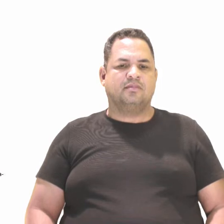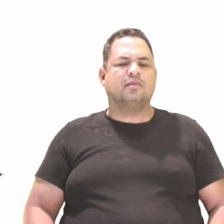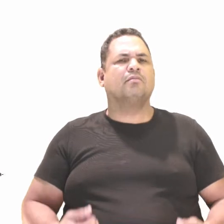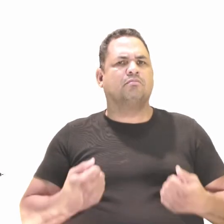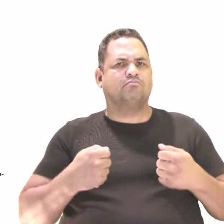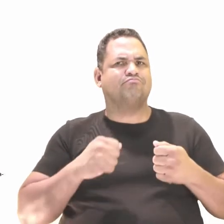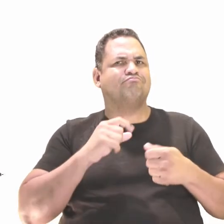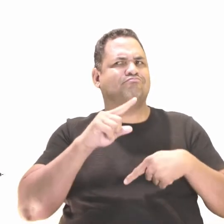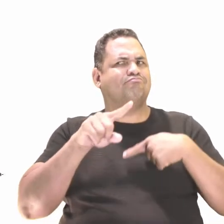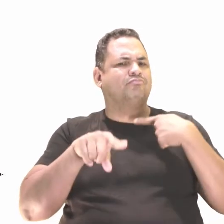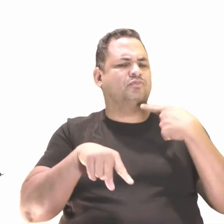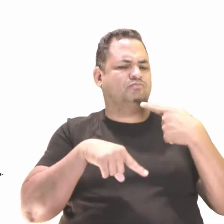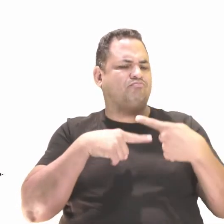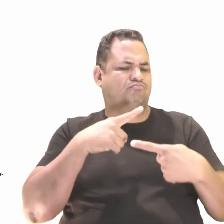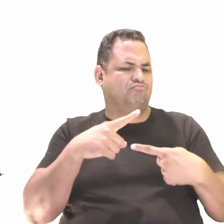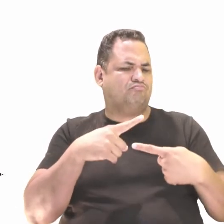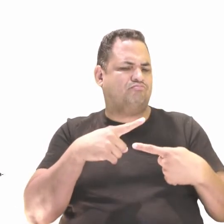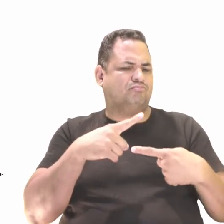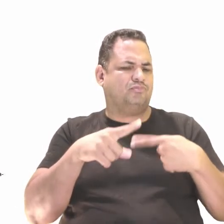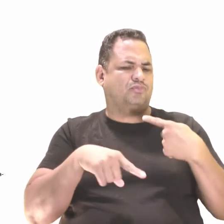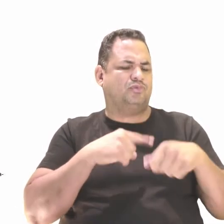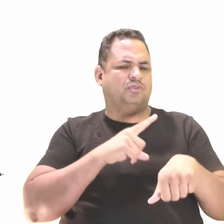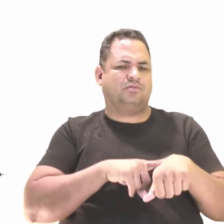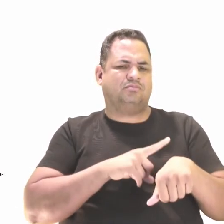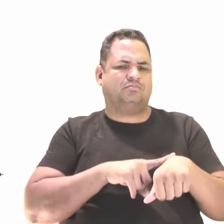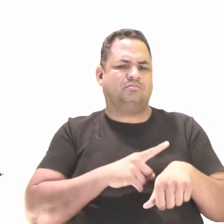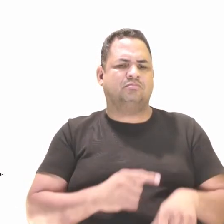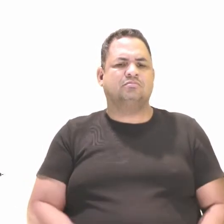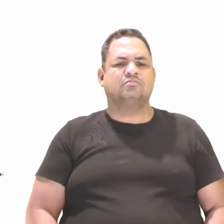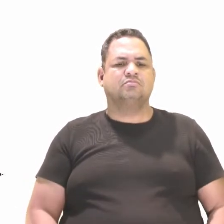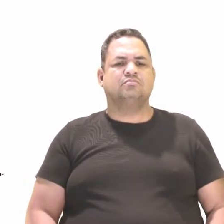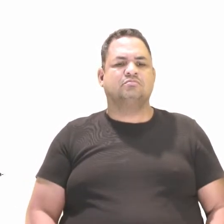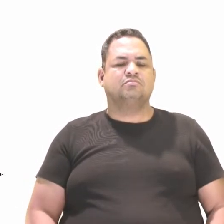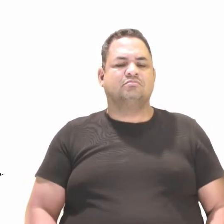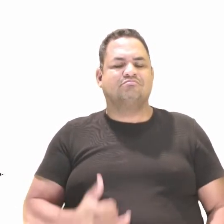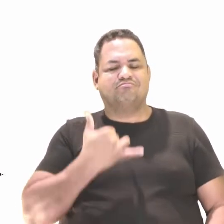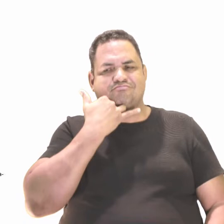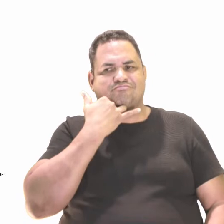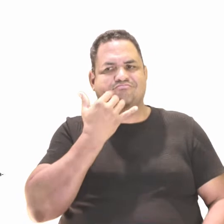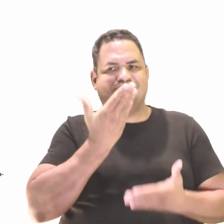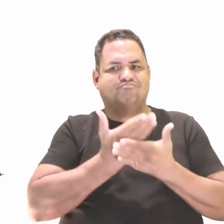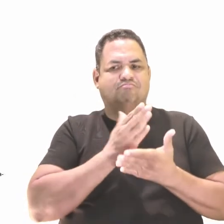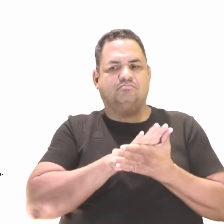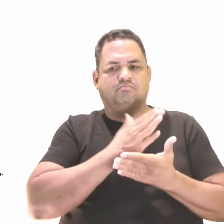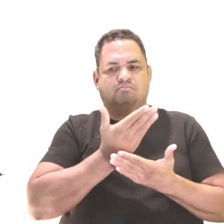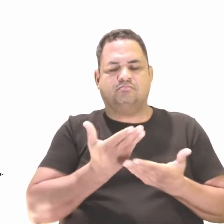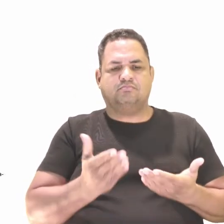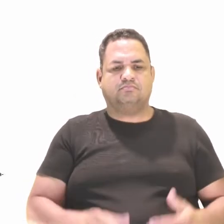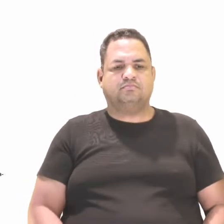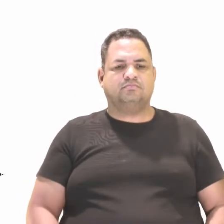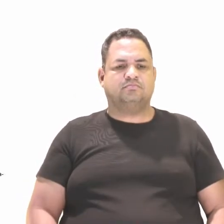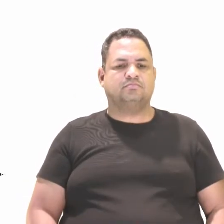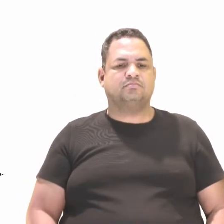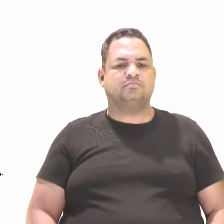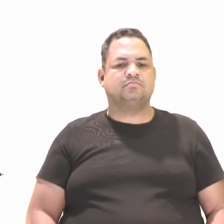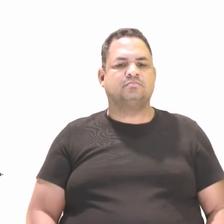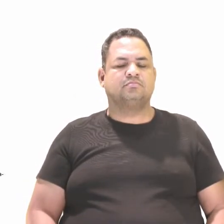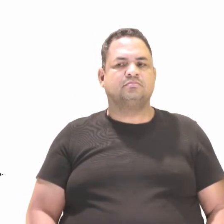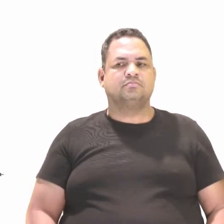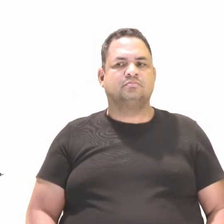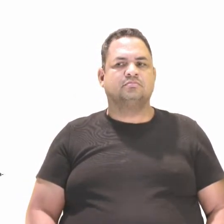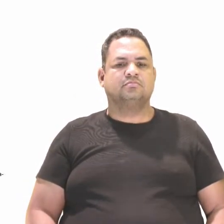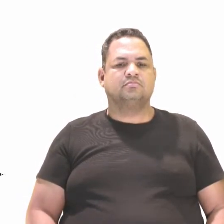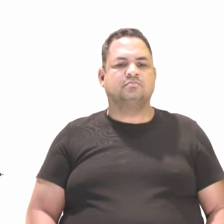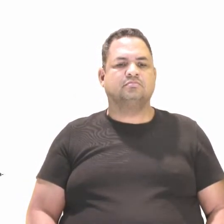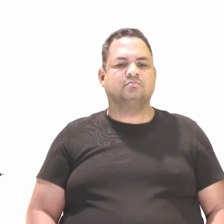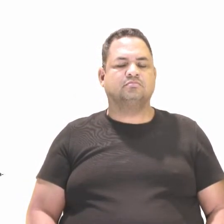Posso deixar para outra hora? Podemos deixar para outra hora e assim por diante. Você pode adaptar a tradução. I've got something